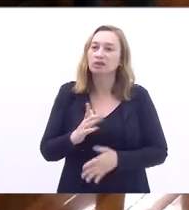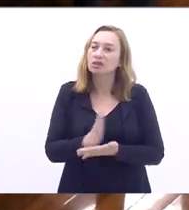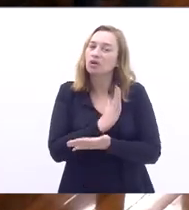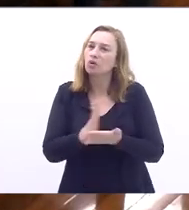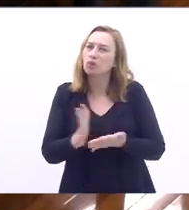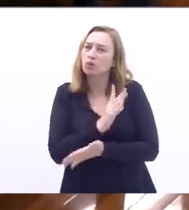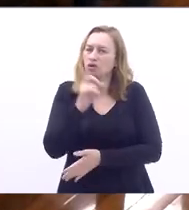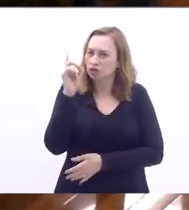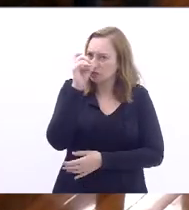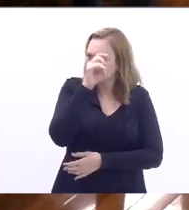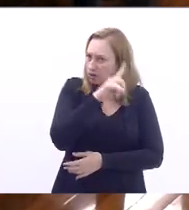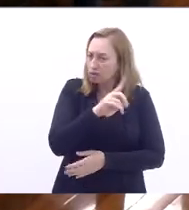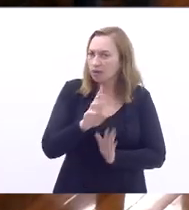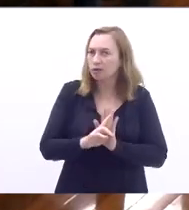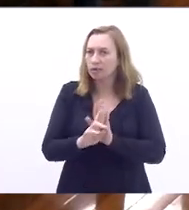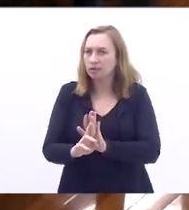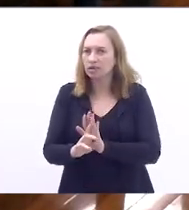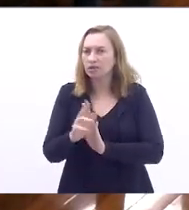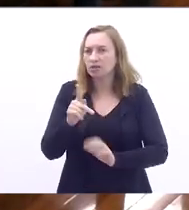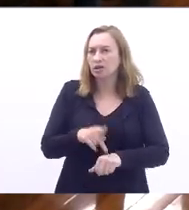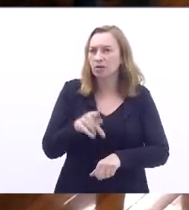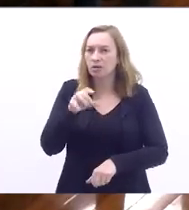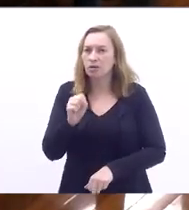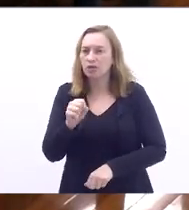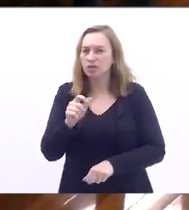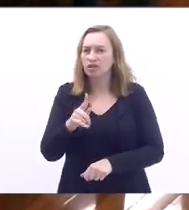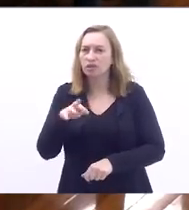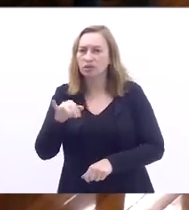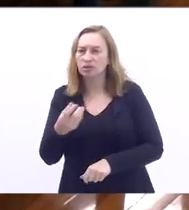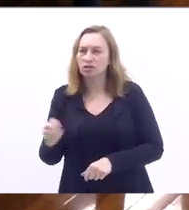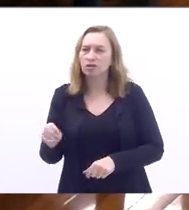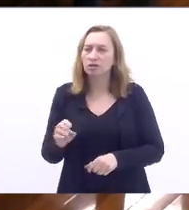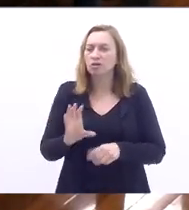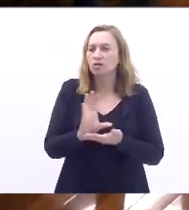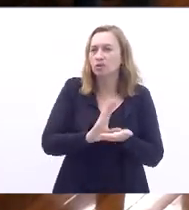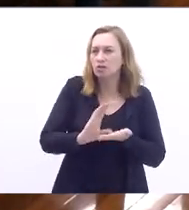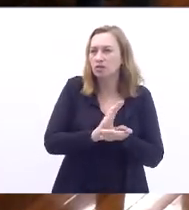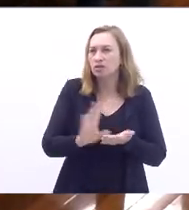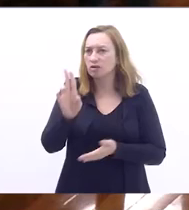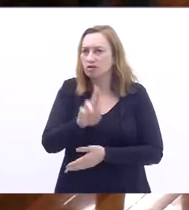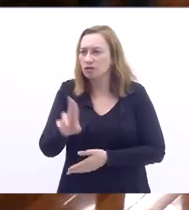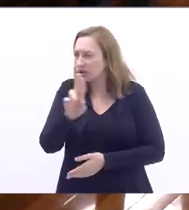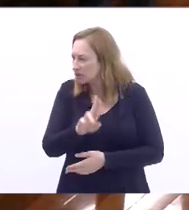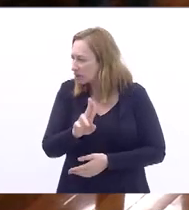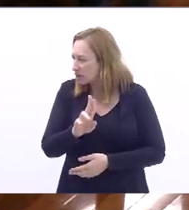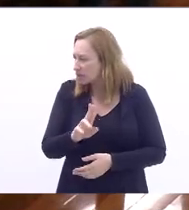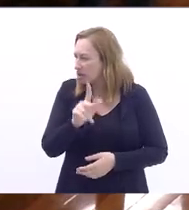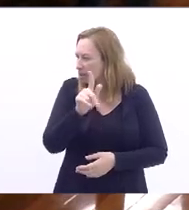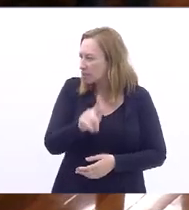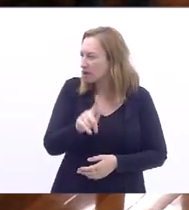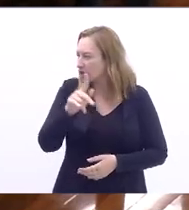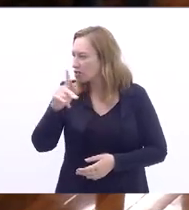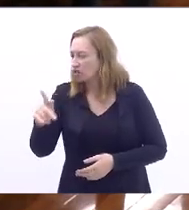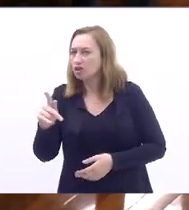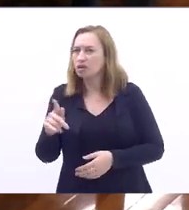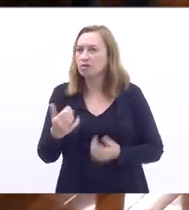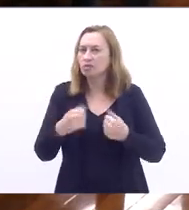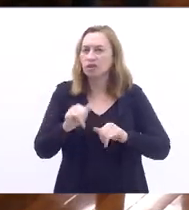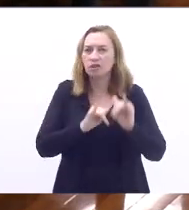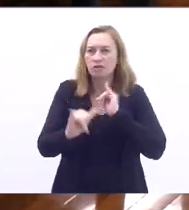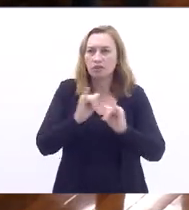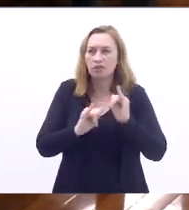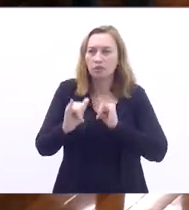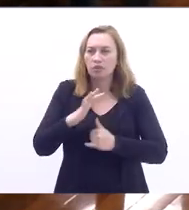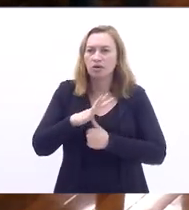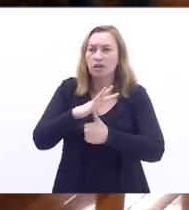alguma dificuldade a representante da pós-graduação falou sobre o conselho Universitário é a pedir precisa informar a